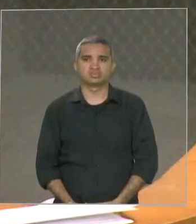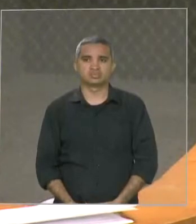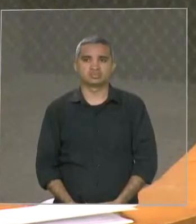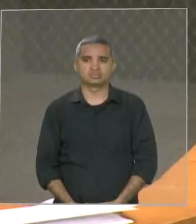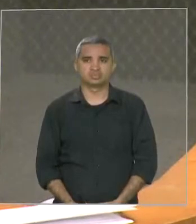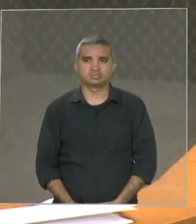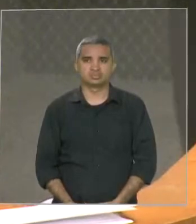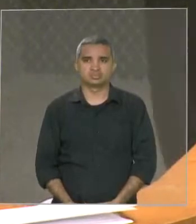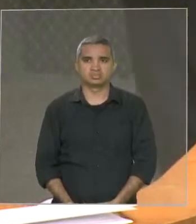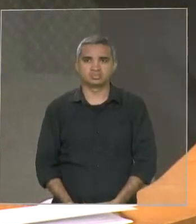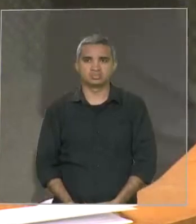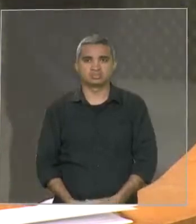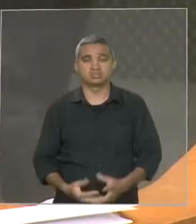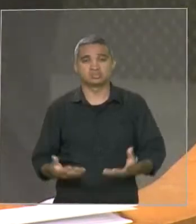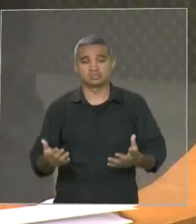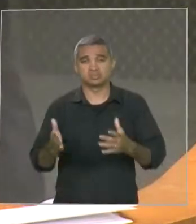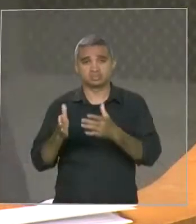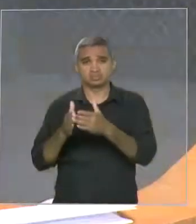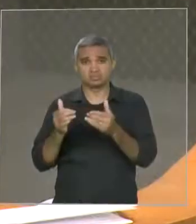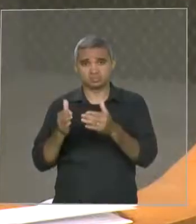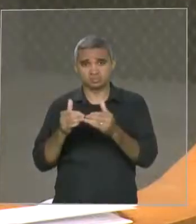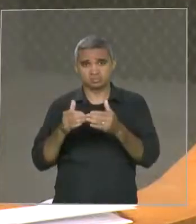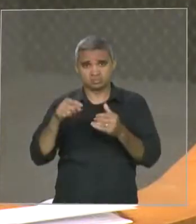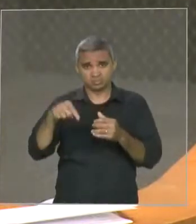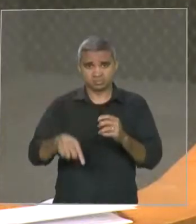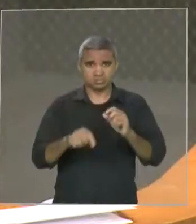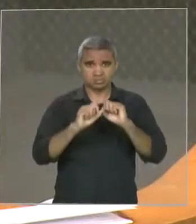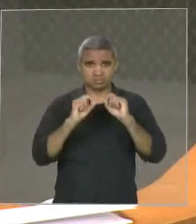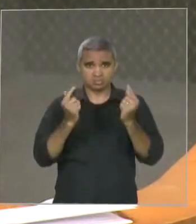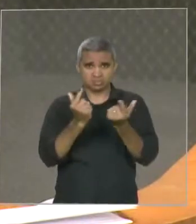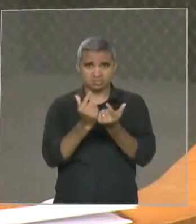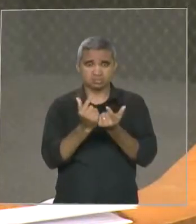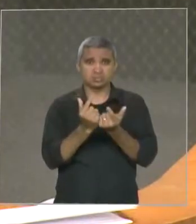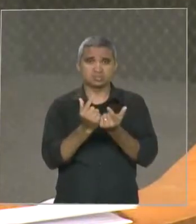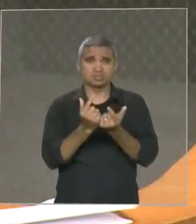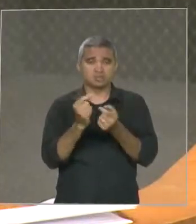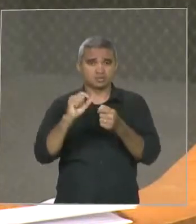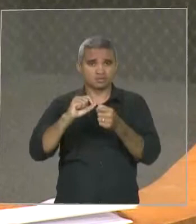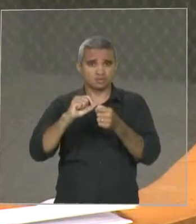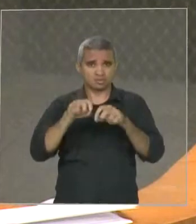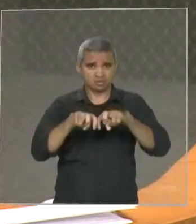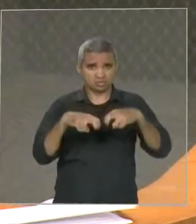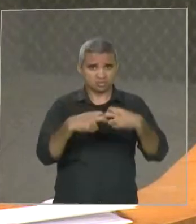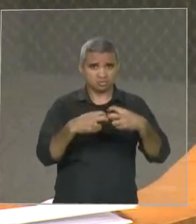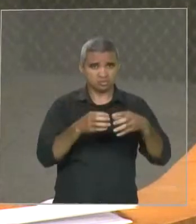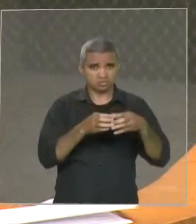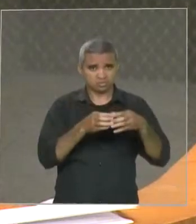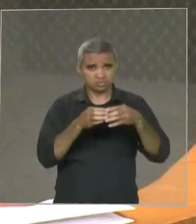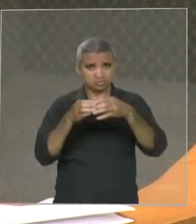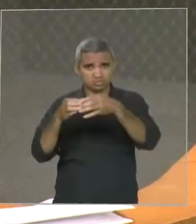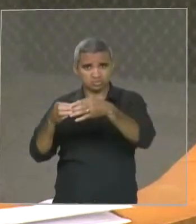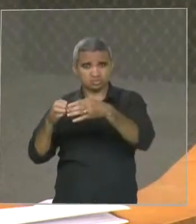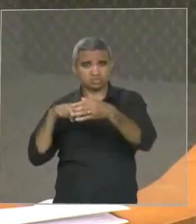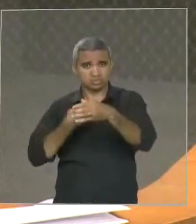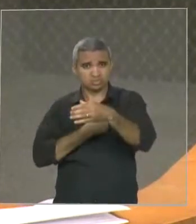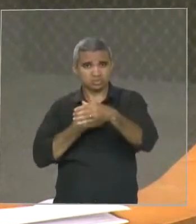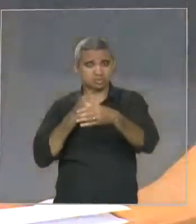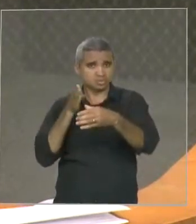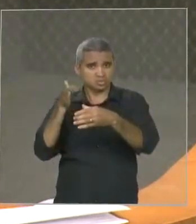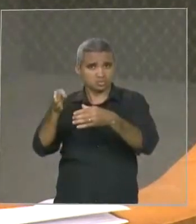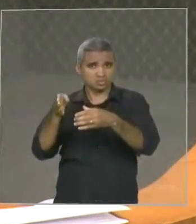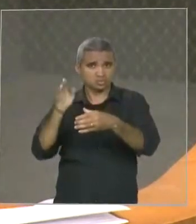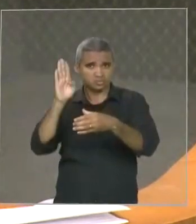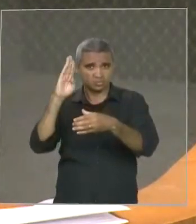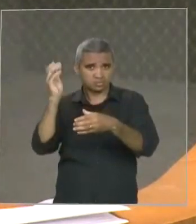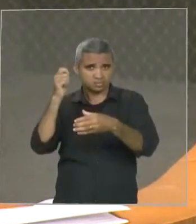Então, eu vou solicitar a esta Assembleia que uma comissão vá à Barra do Corda verificar essas, entre